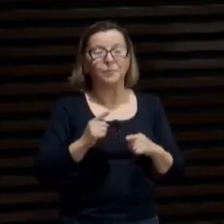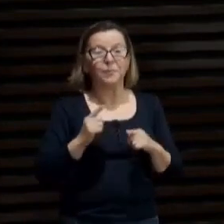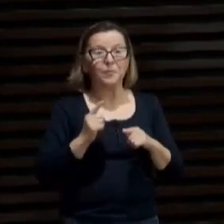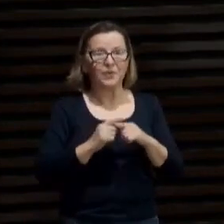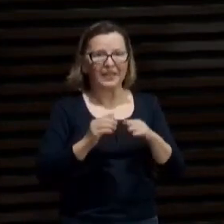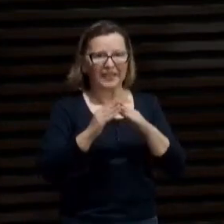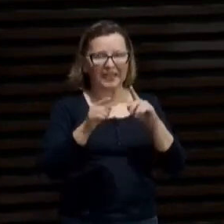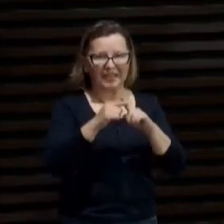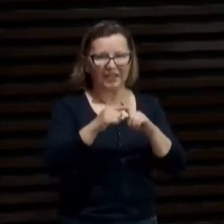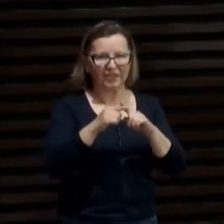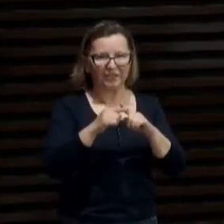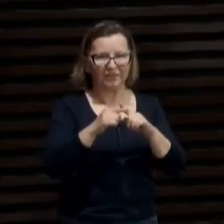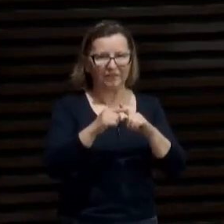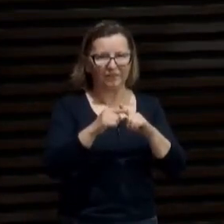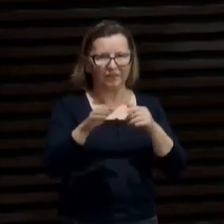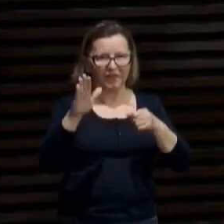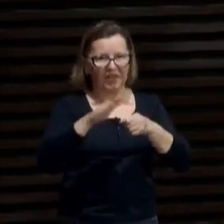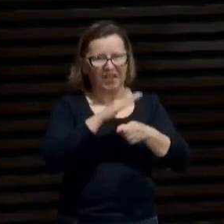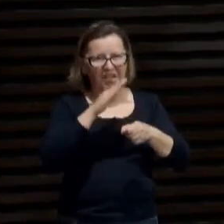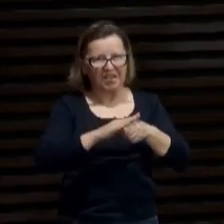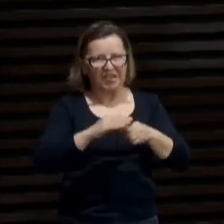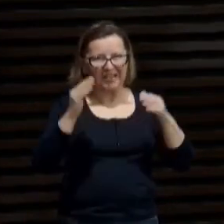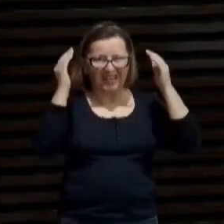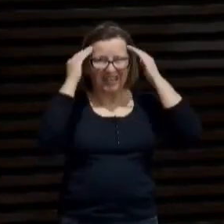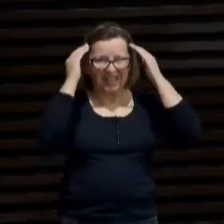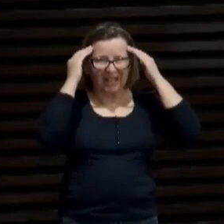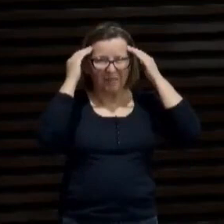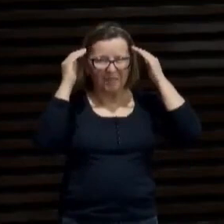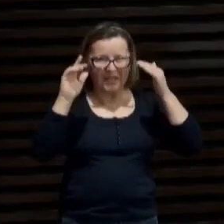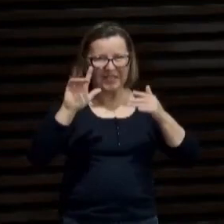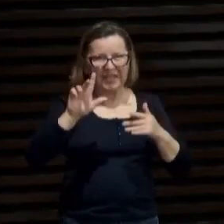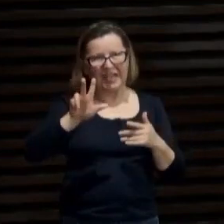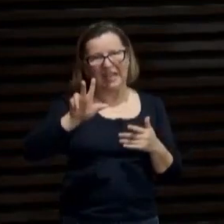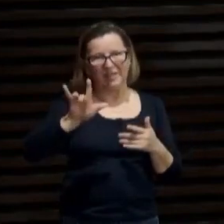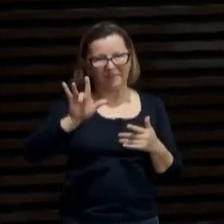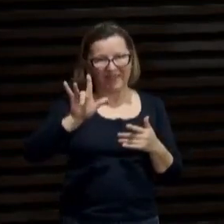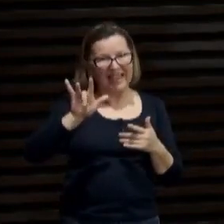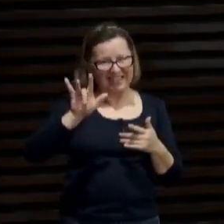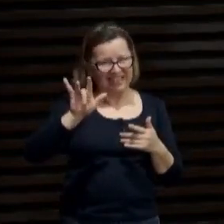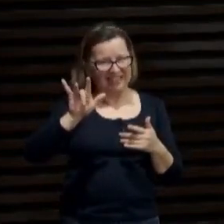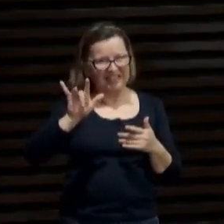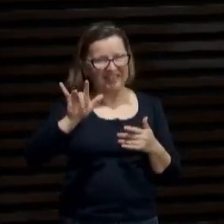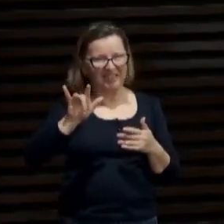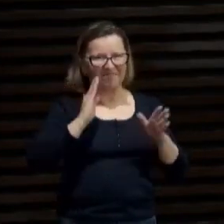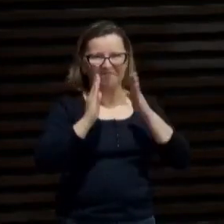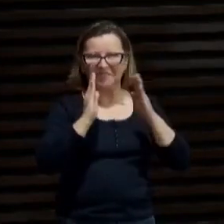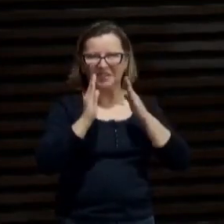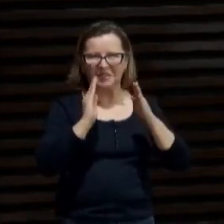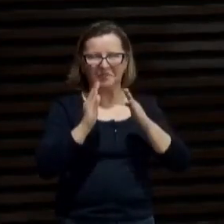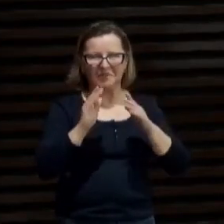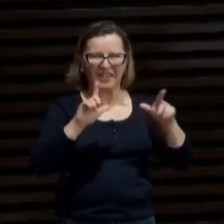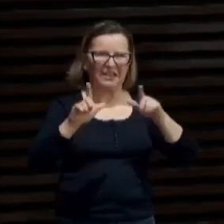cabeça de Instagram, de TV, de jornal, de Facebook, do que